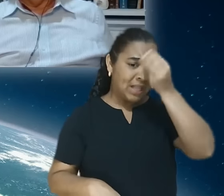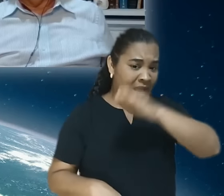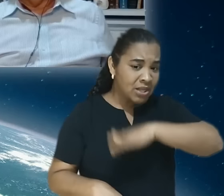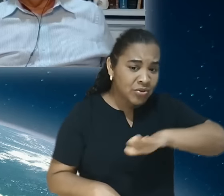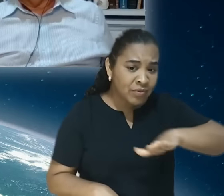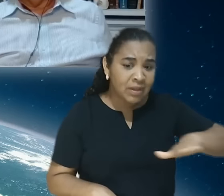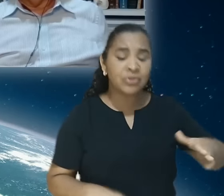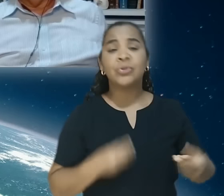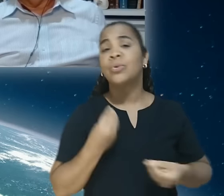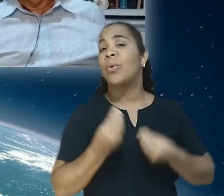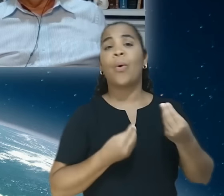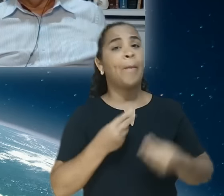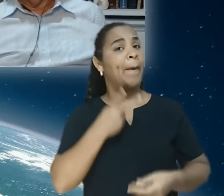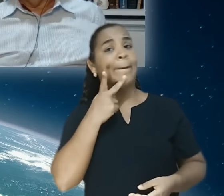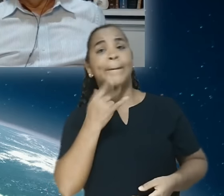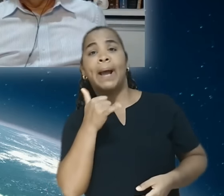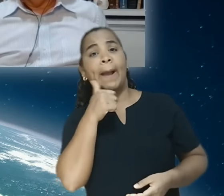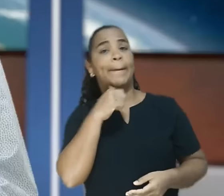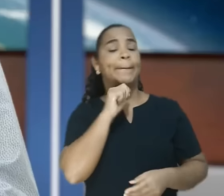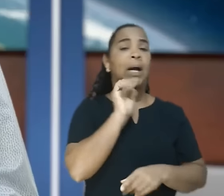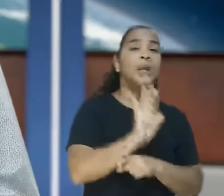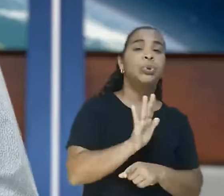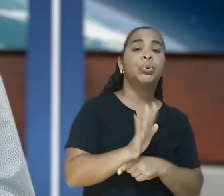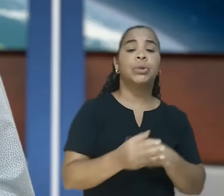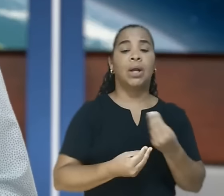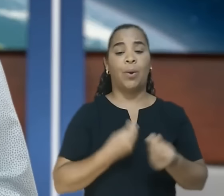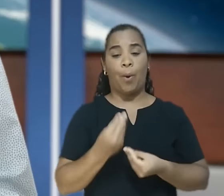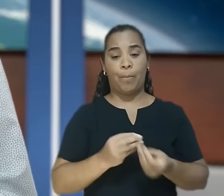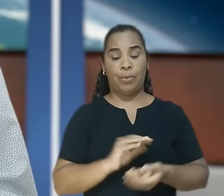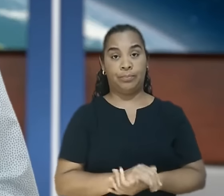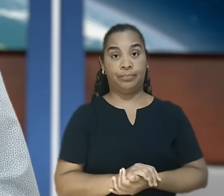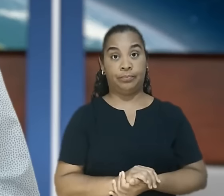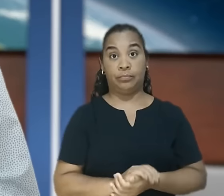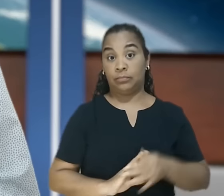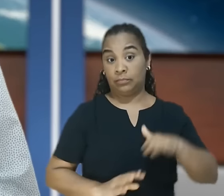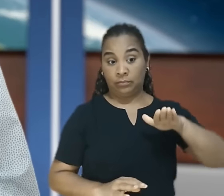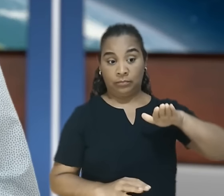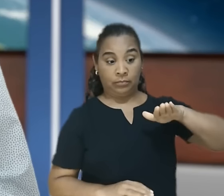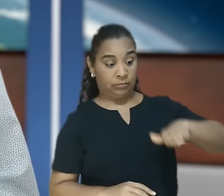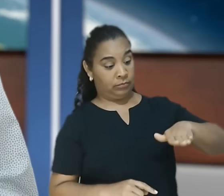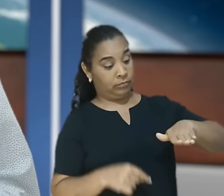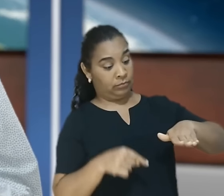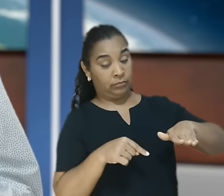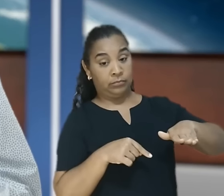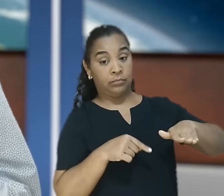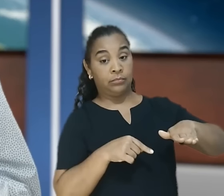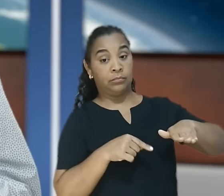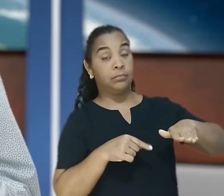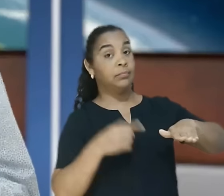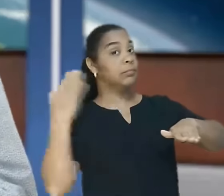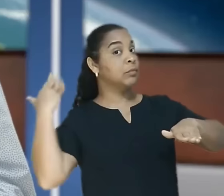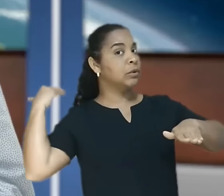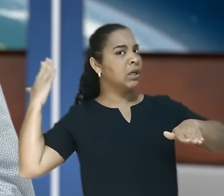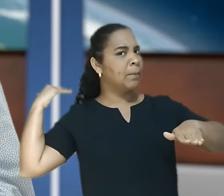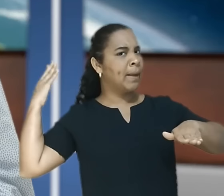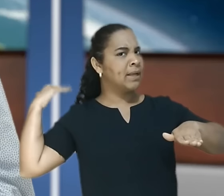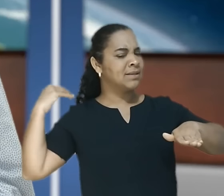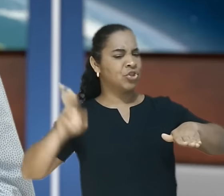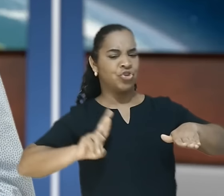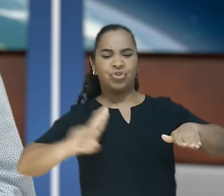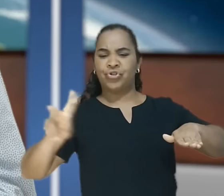pais Podem ajudar A criança De ontem Difere um pouco Da criança De